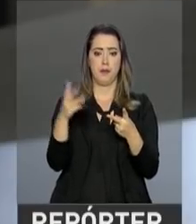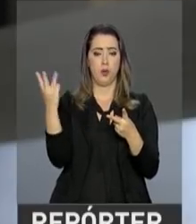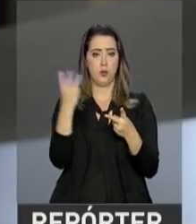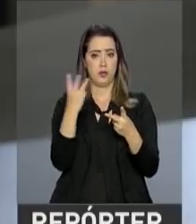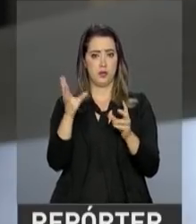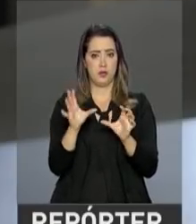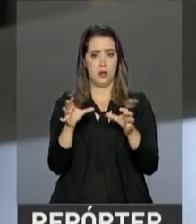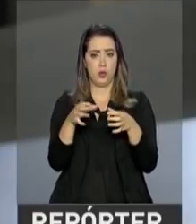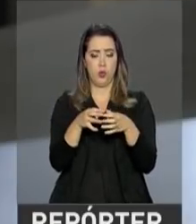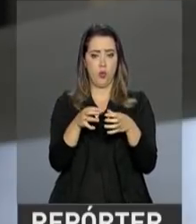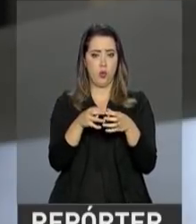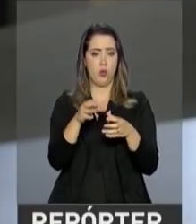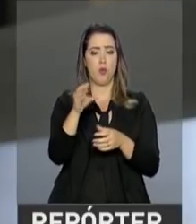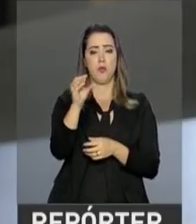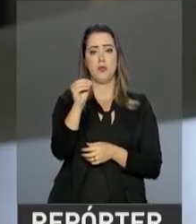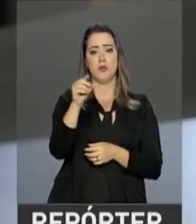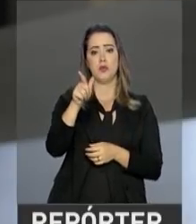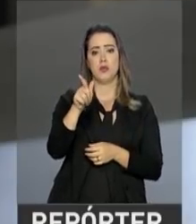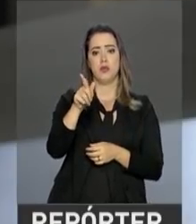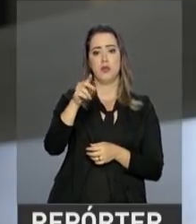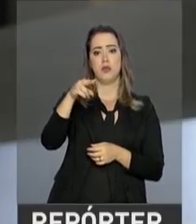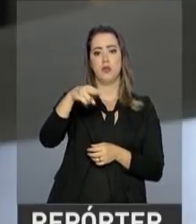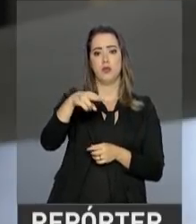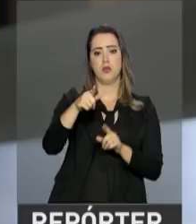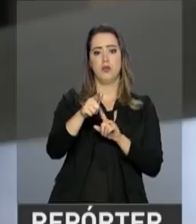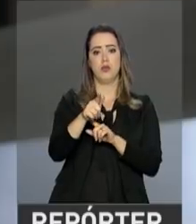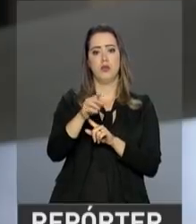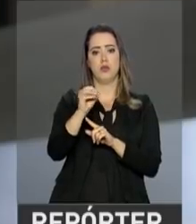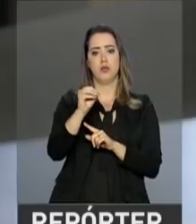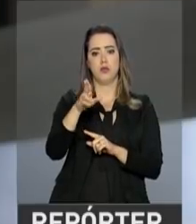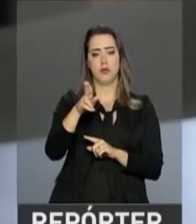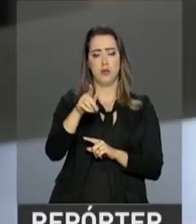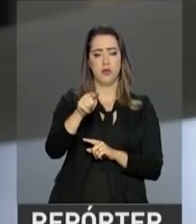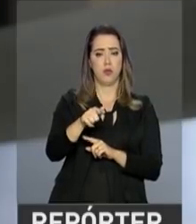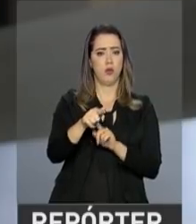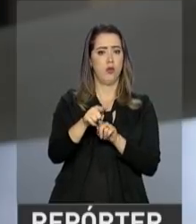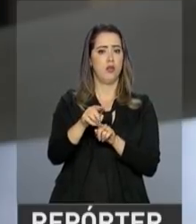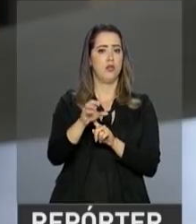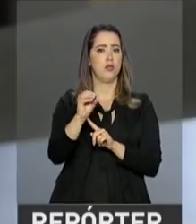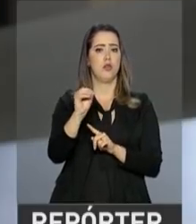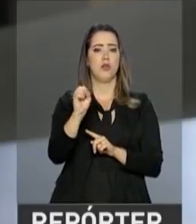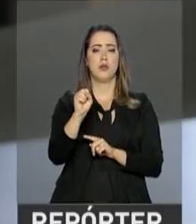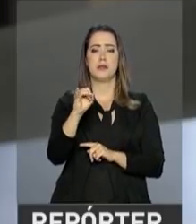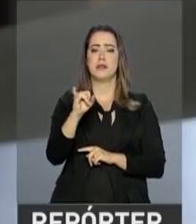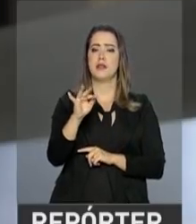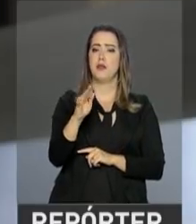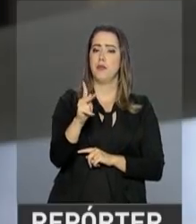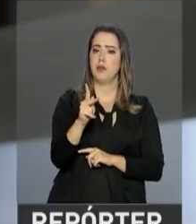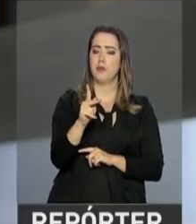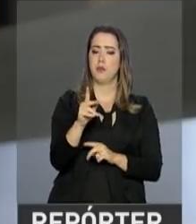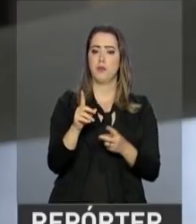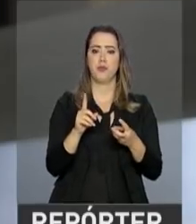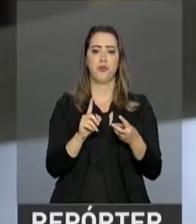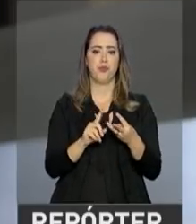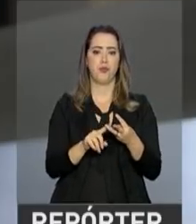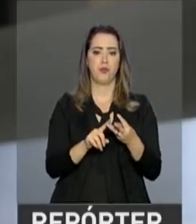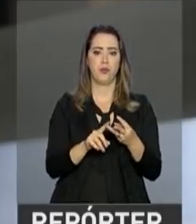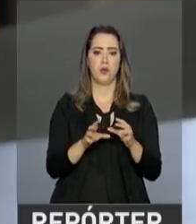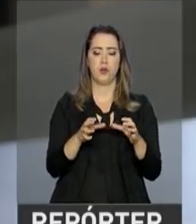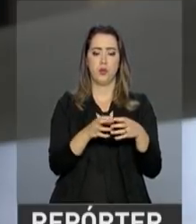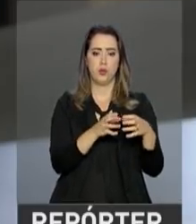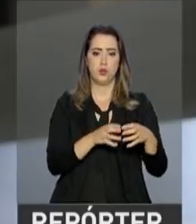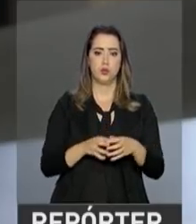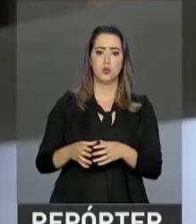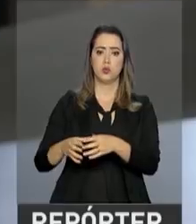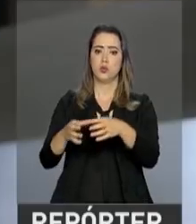não o o organizações da não governamentais e da sociedade civil uma um conjunto de